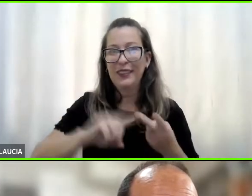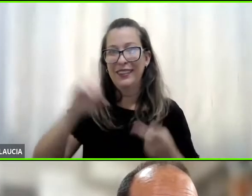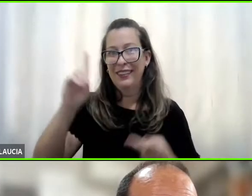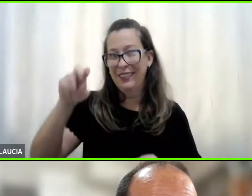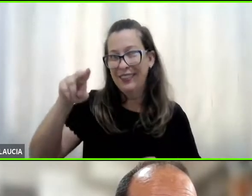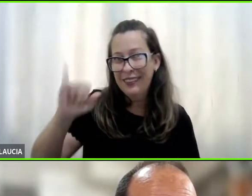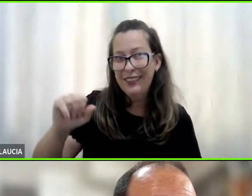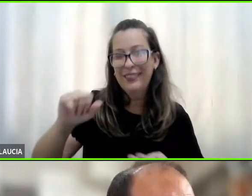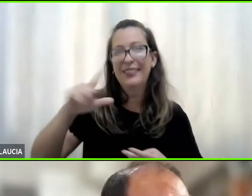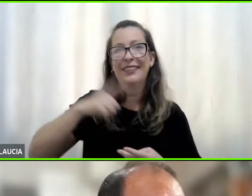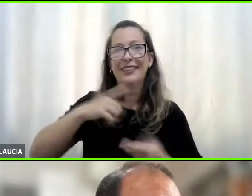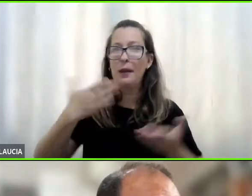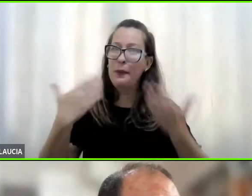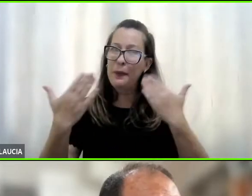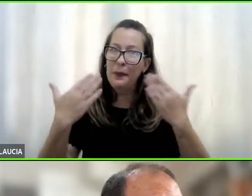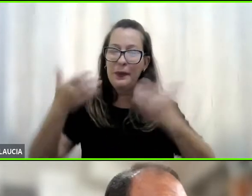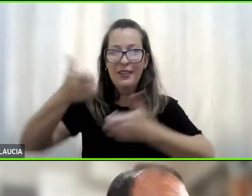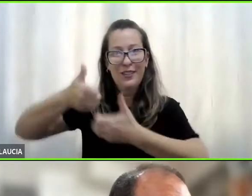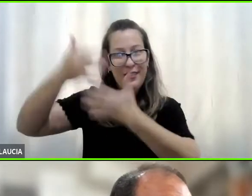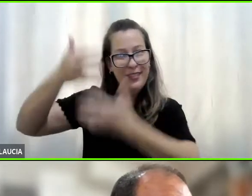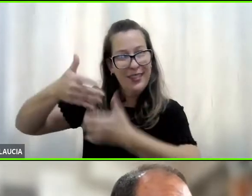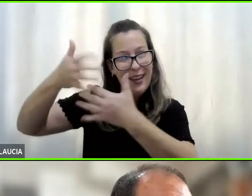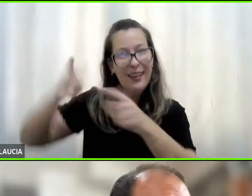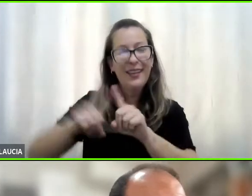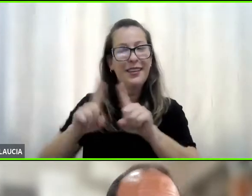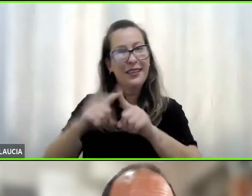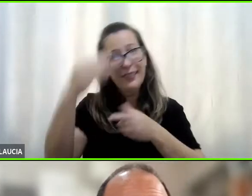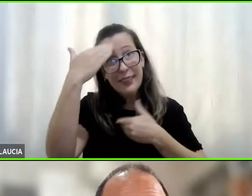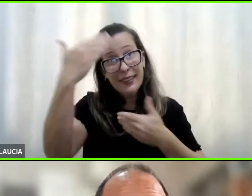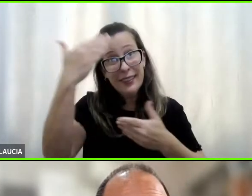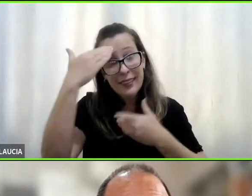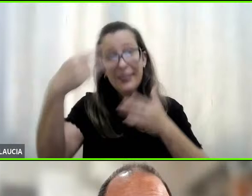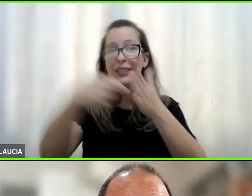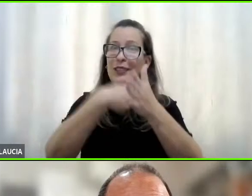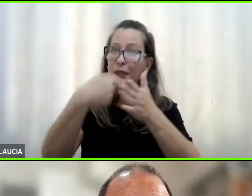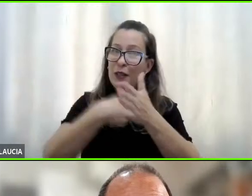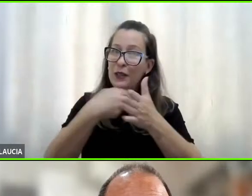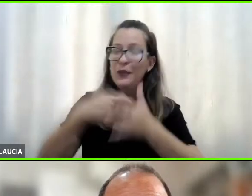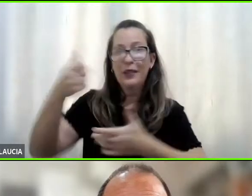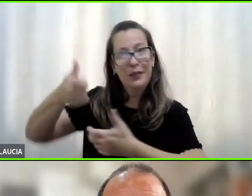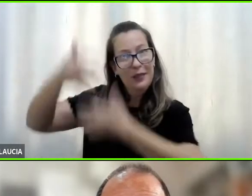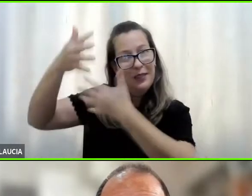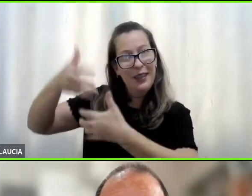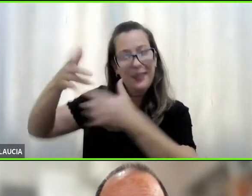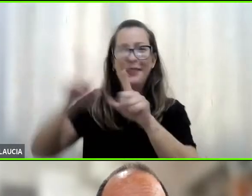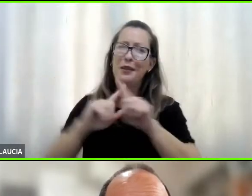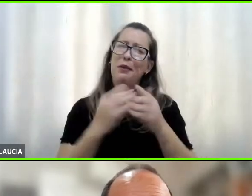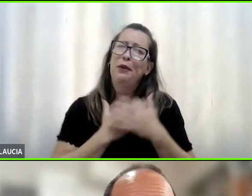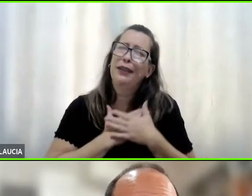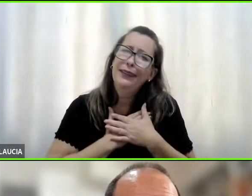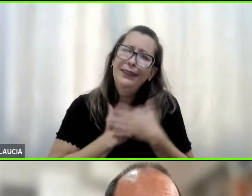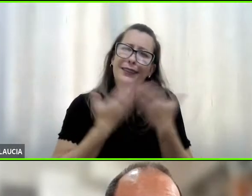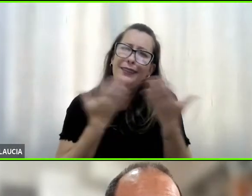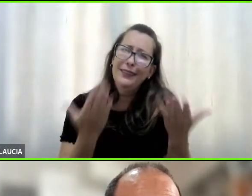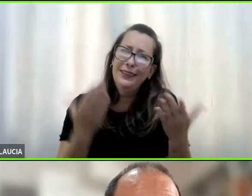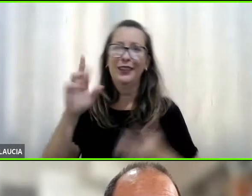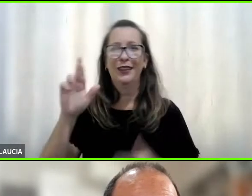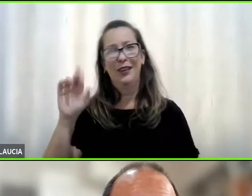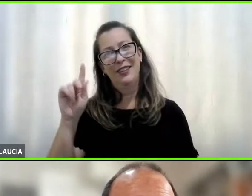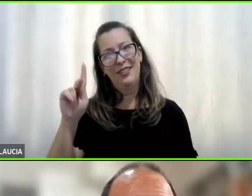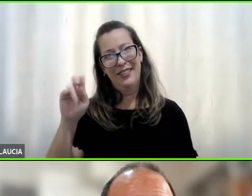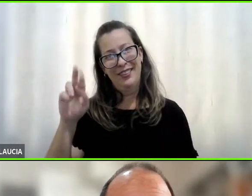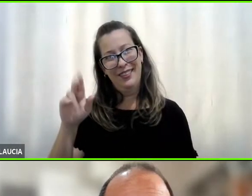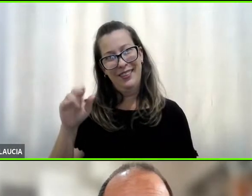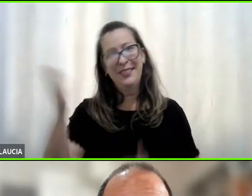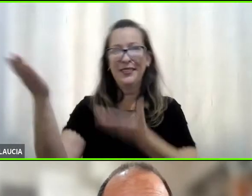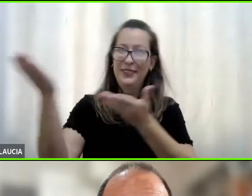chat. Agradecer também todo mundo que já está mandando perguntas no chat. E, querido Rogério, por gentileza, você é o próximo aqui